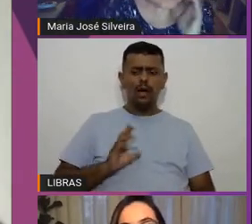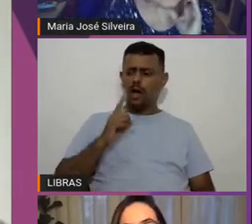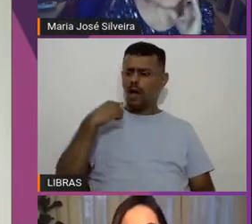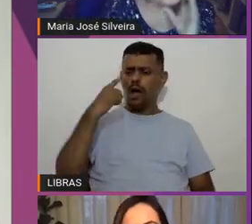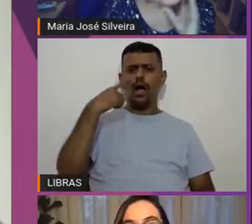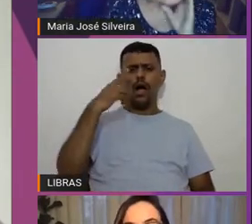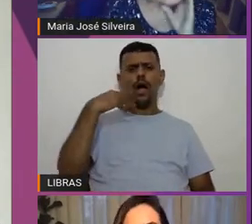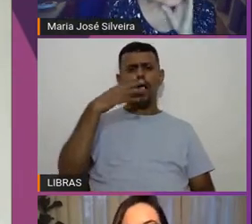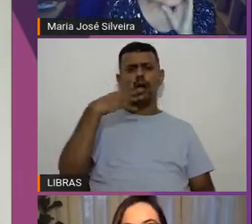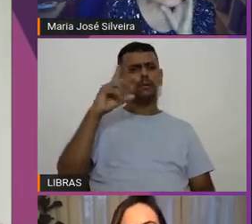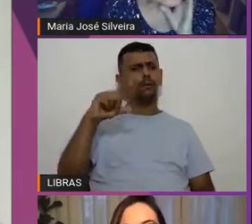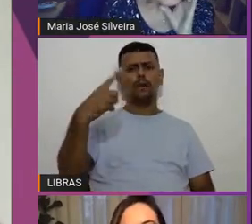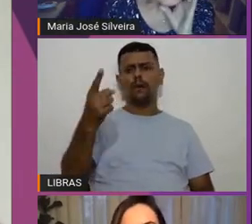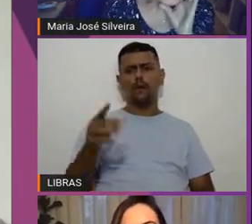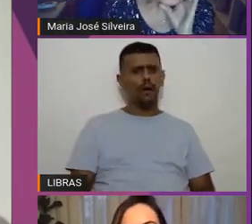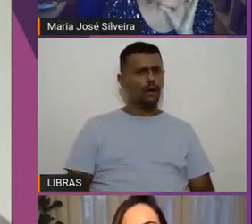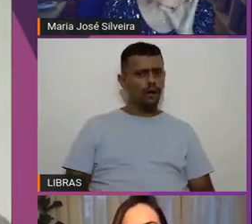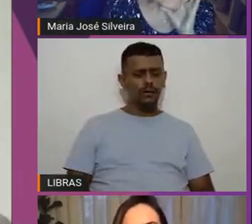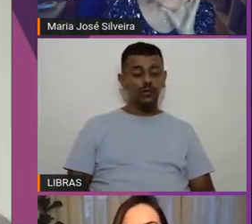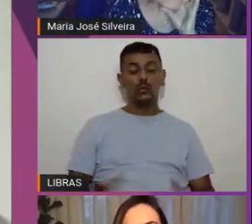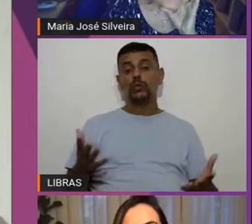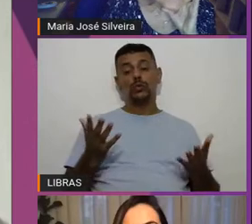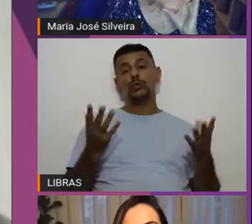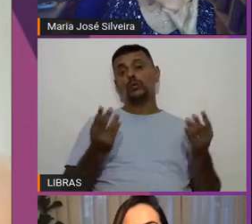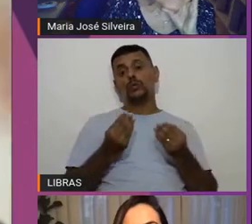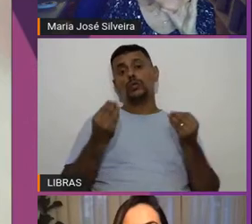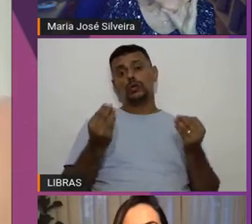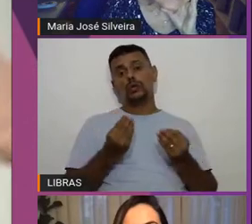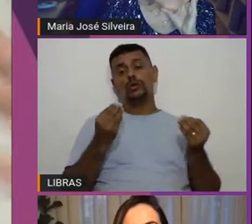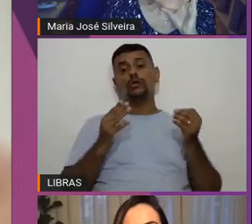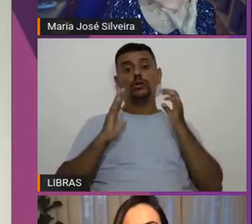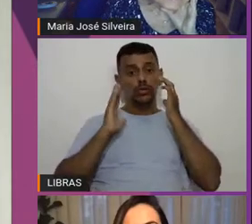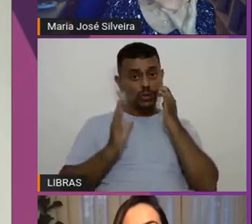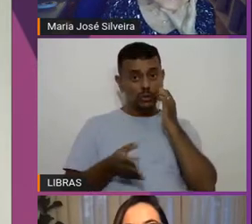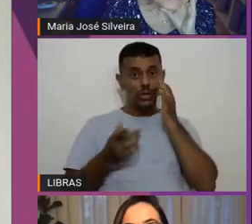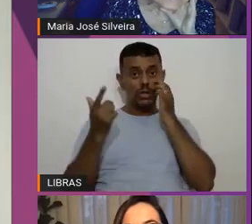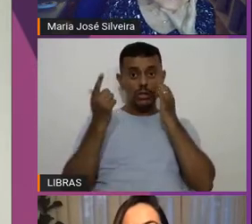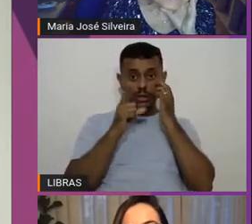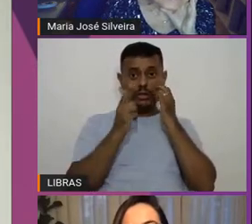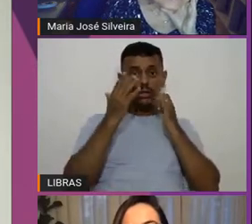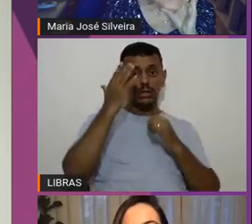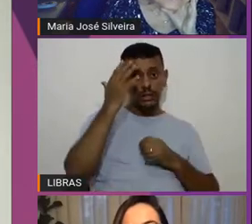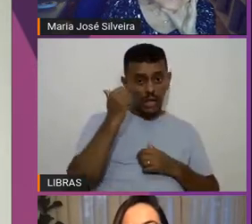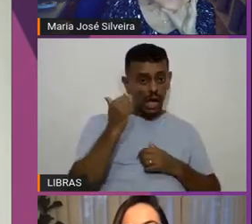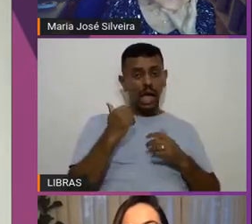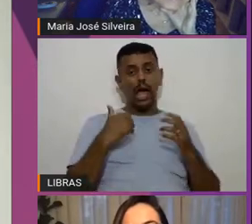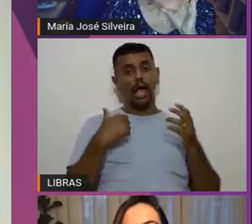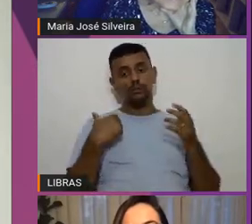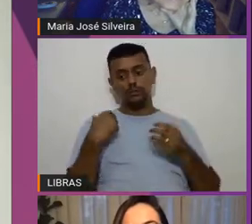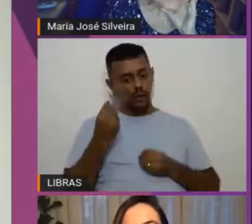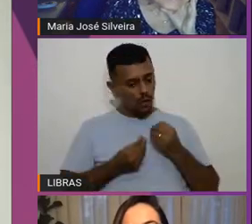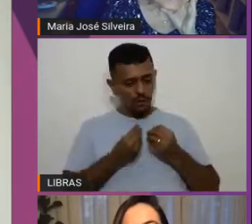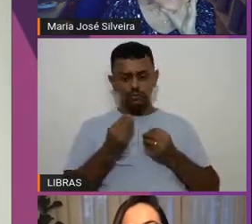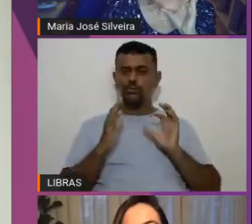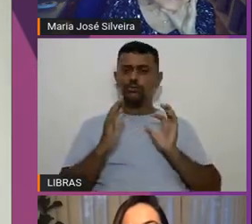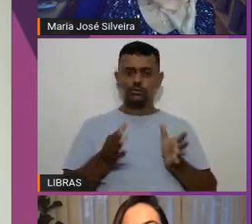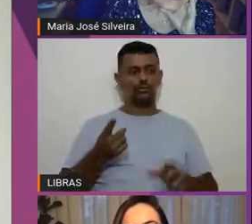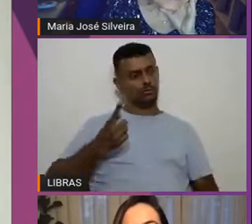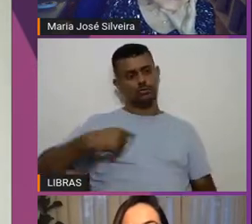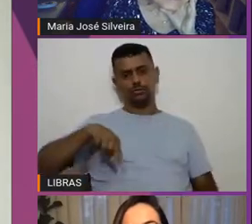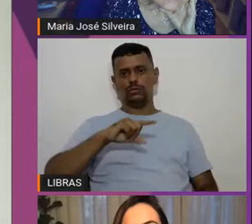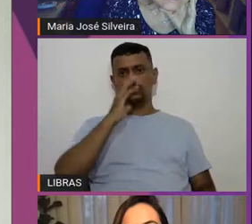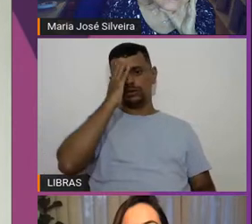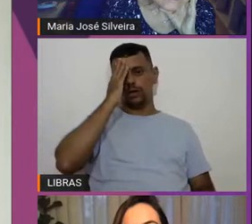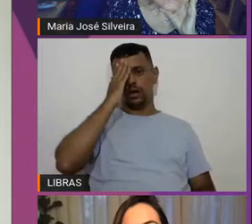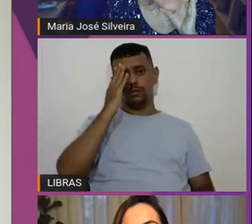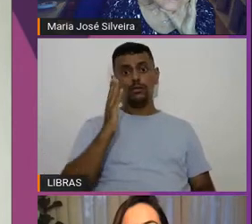fome dessa destroem vidas então acaba com molho aqui para tudo e tudo mais e aí eu tava nesse lugar